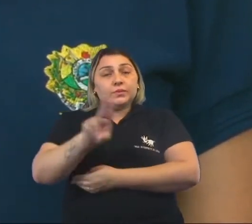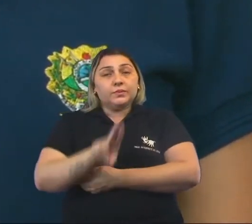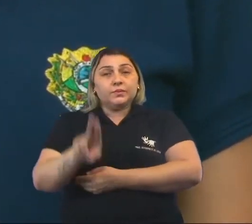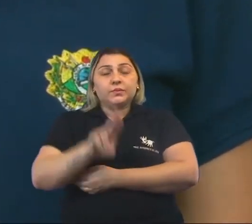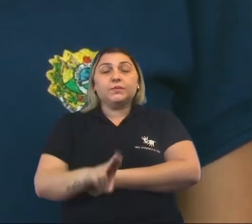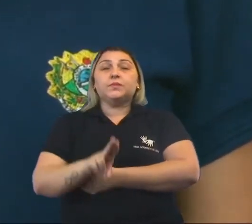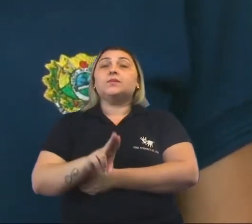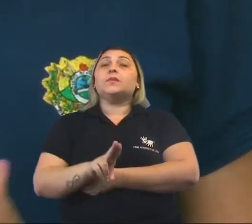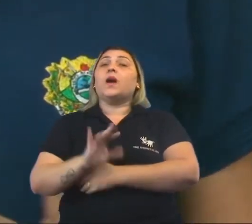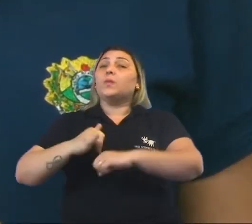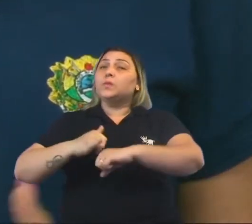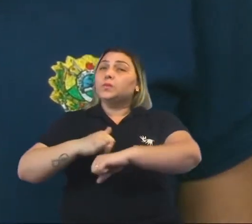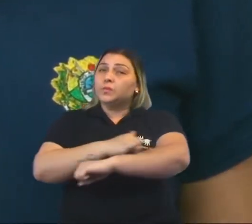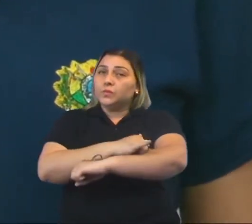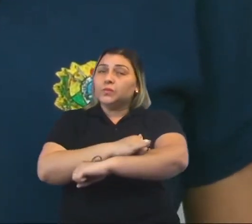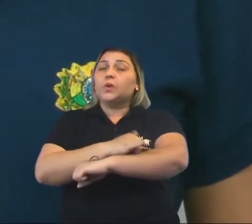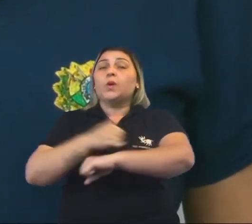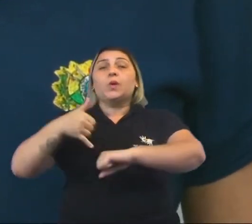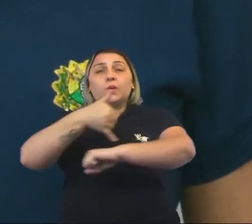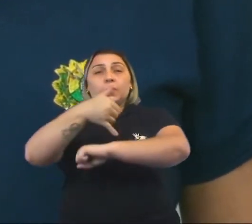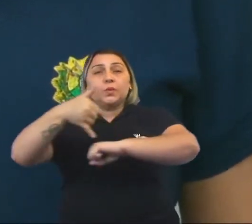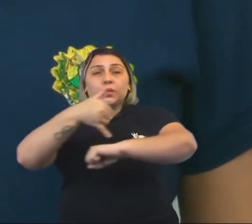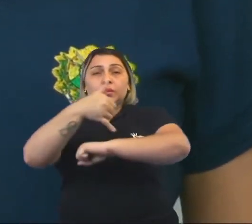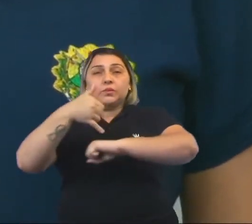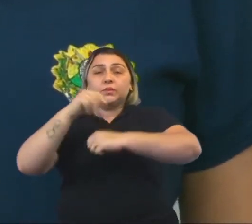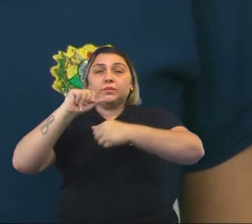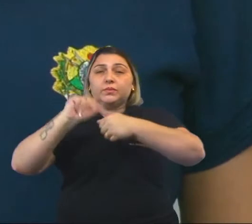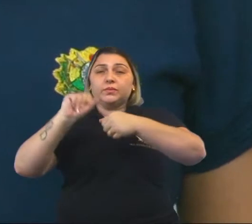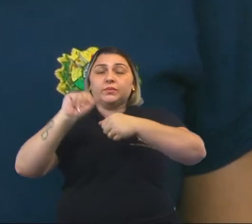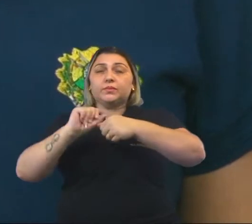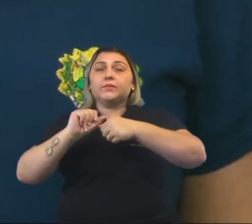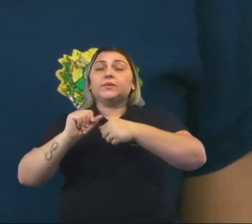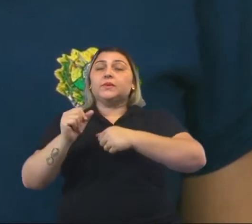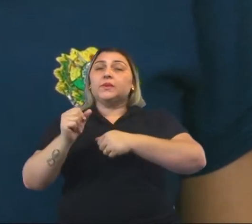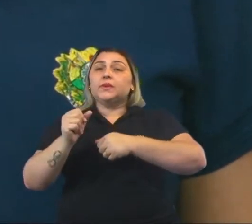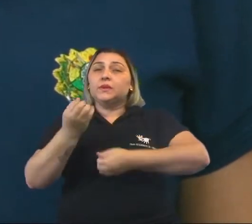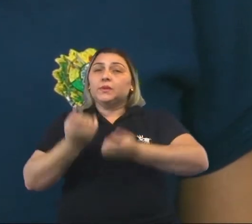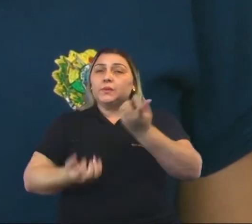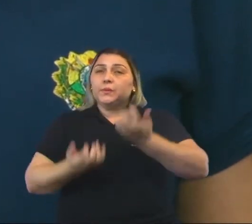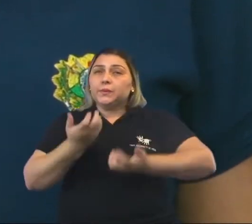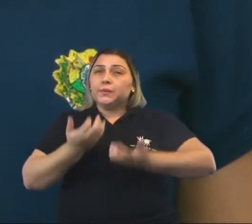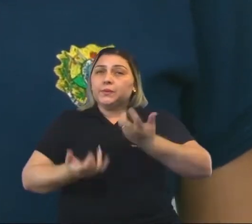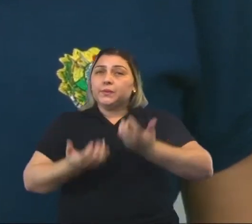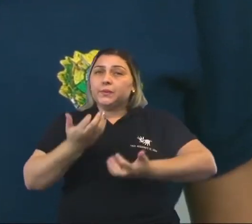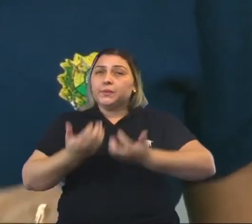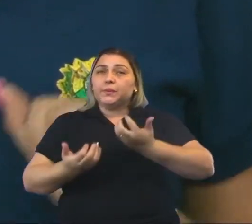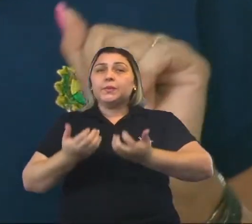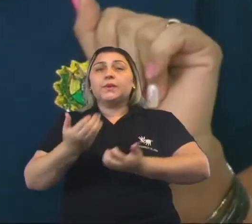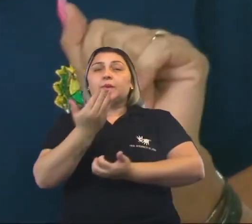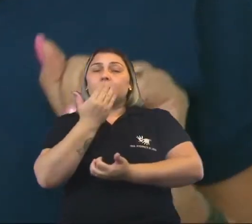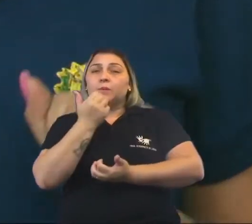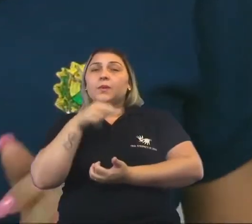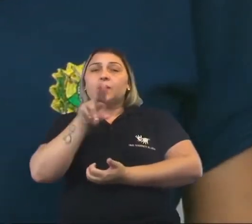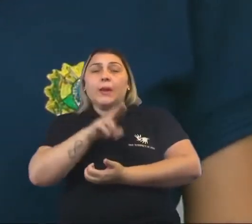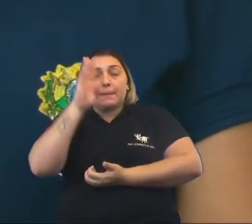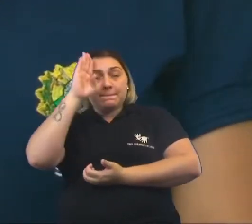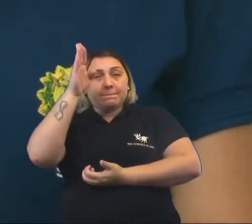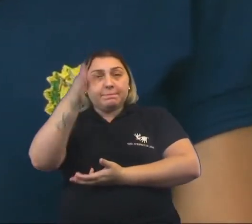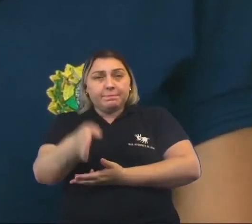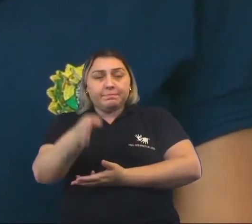utilizavam a gordura, utilizavam óleo para fazer cozimentos, frituras. Era utilizado